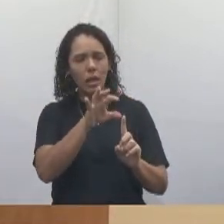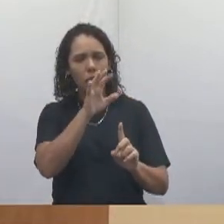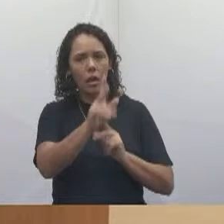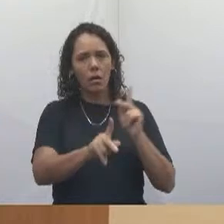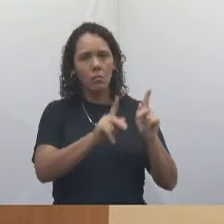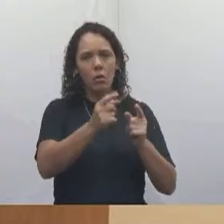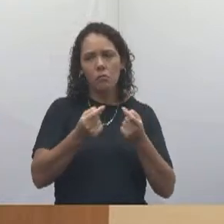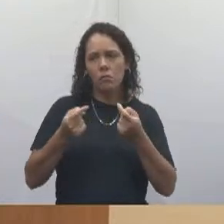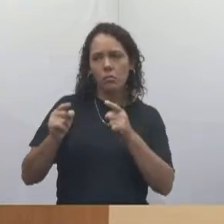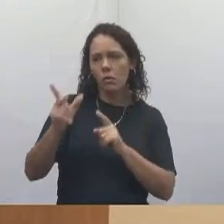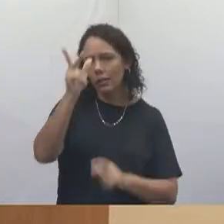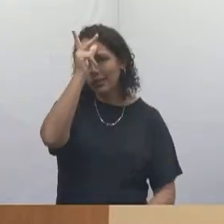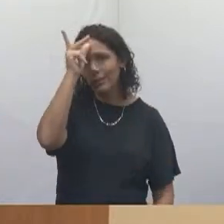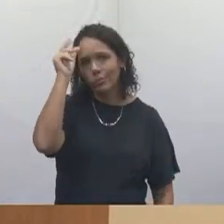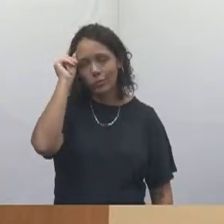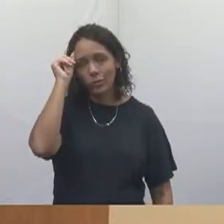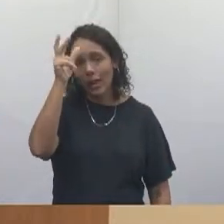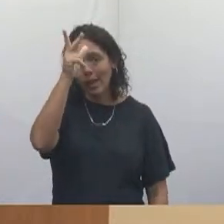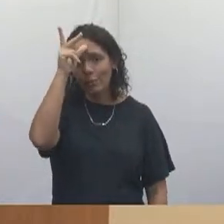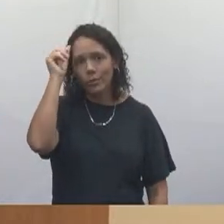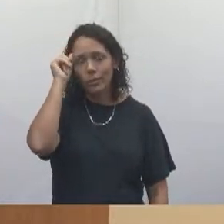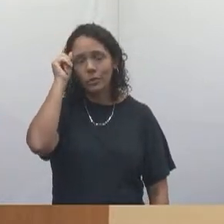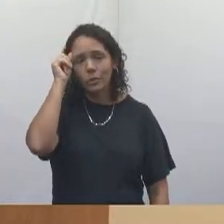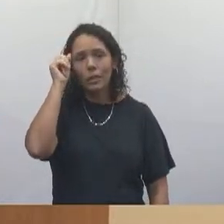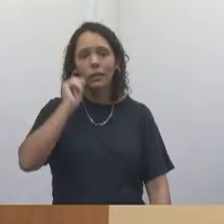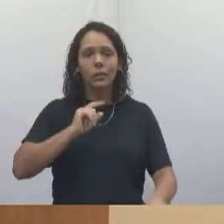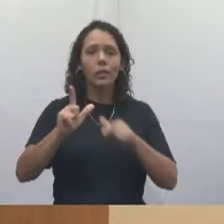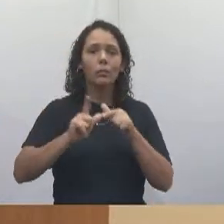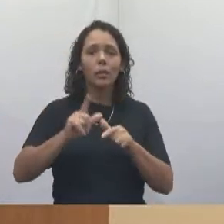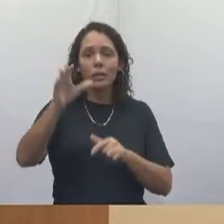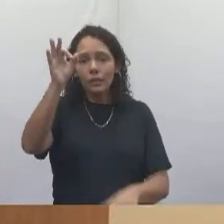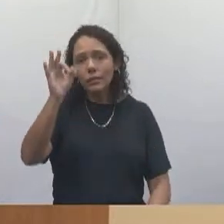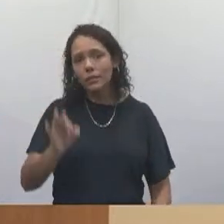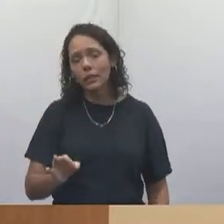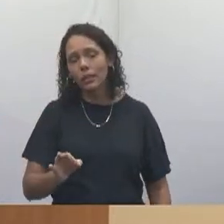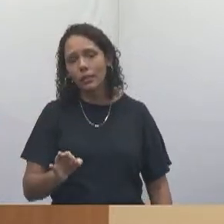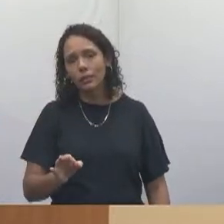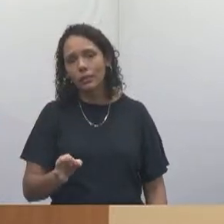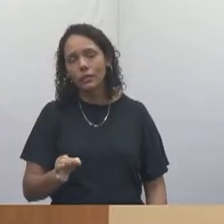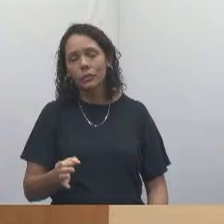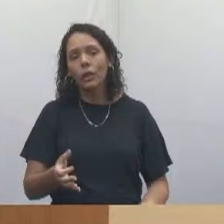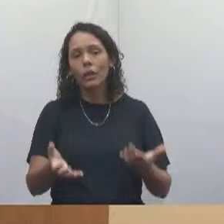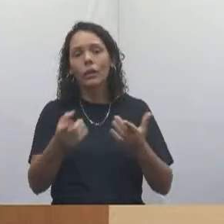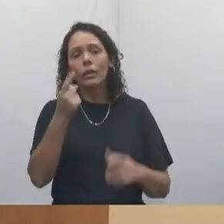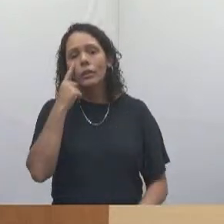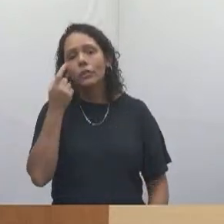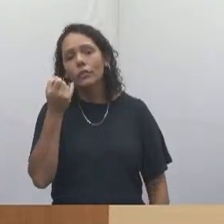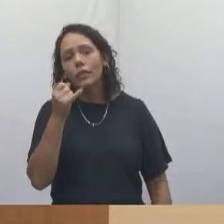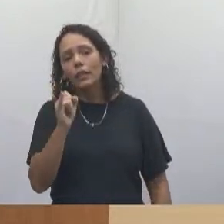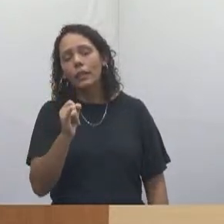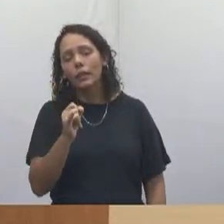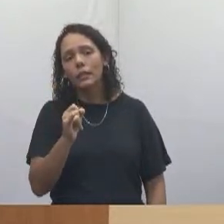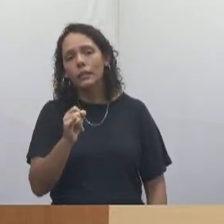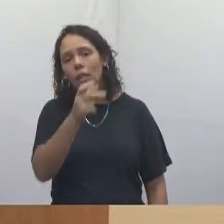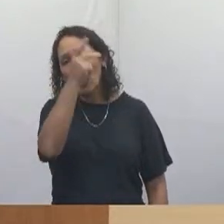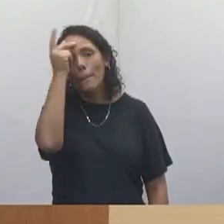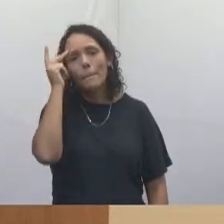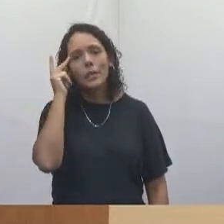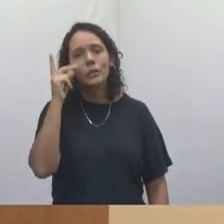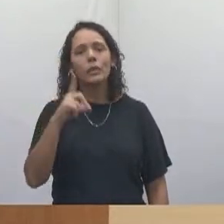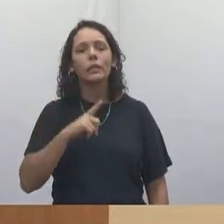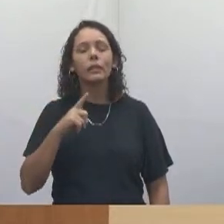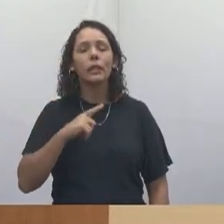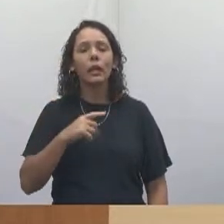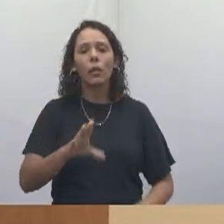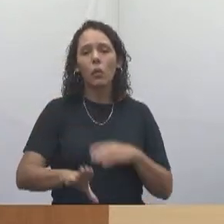fácil demais. E mostrar o lado, eu quero que quem vai ter coragem de divulgar, pegar o link aqui da